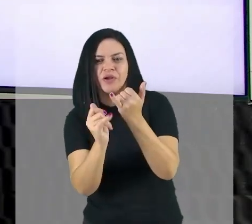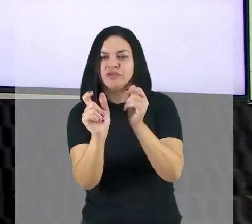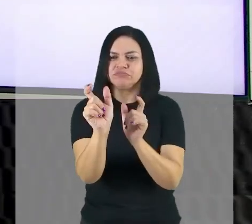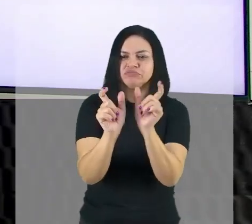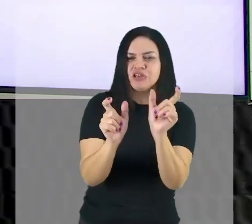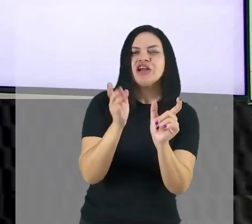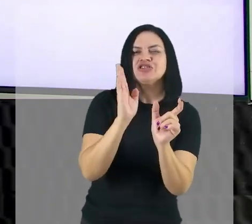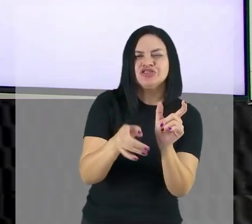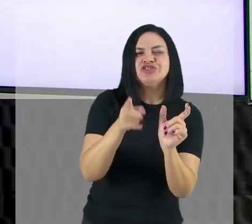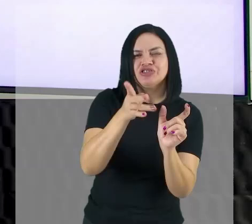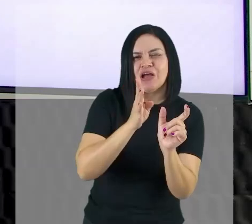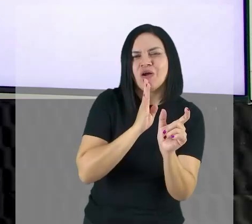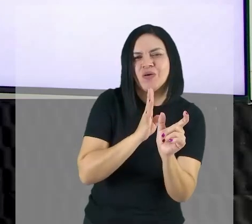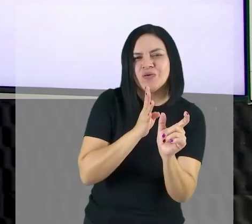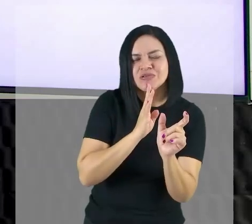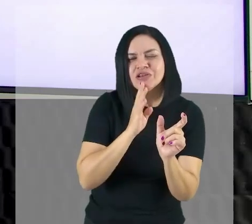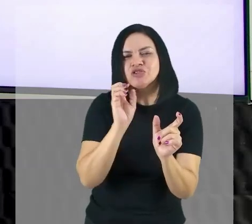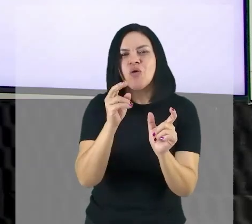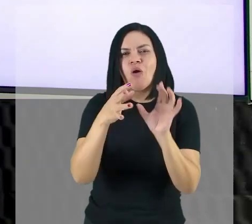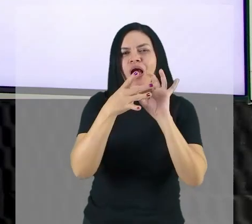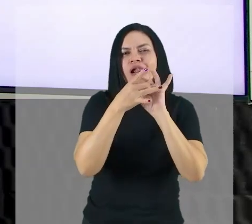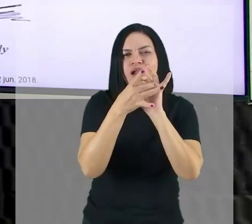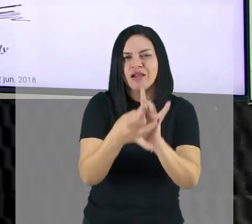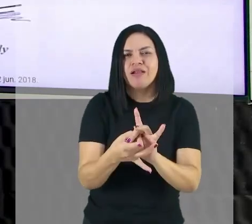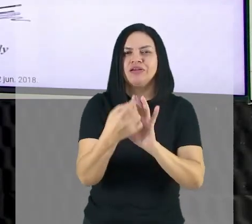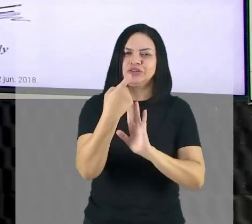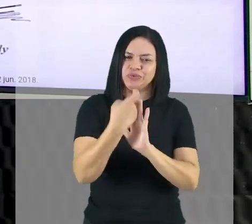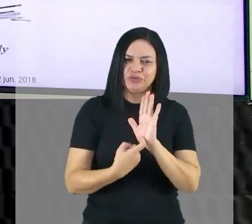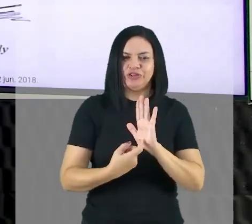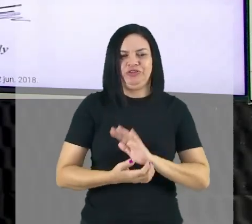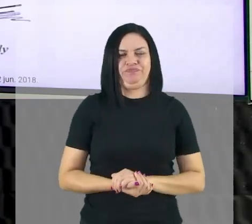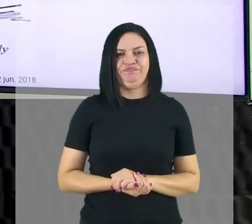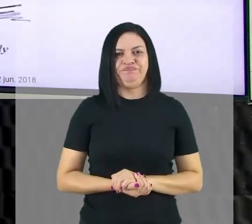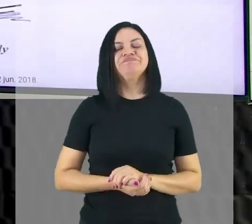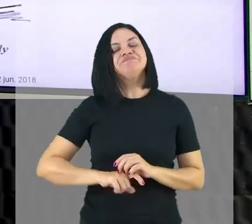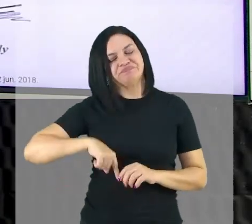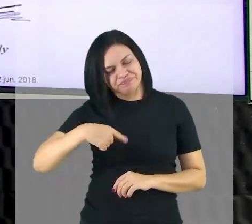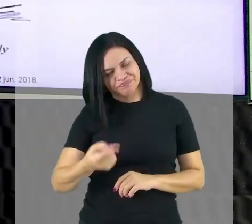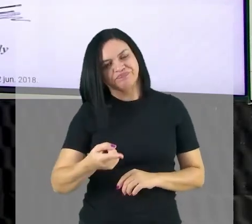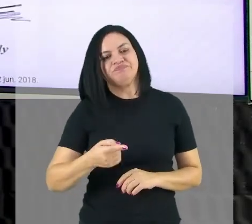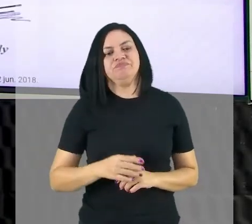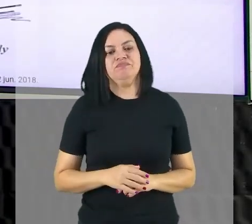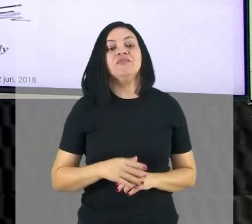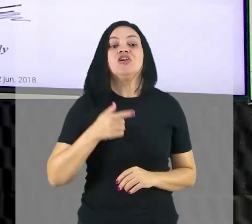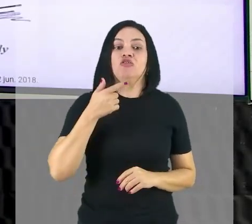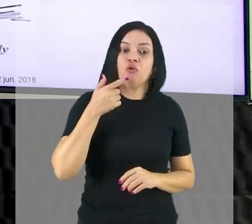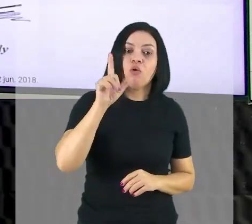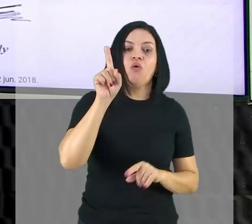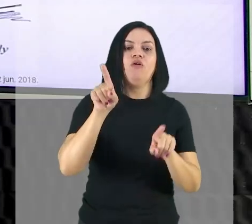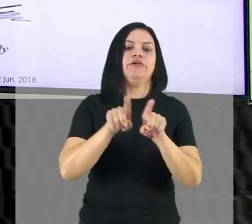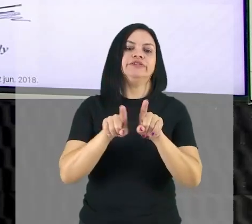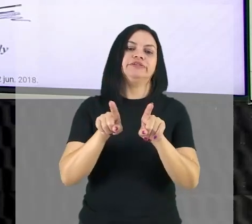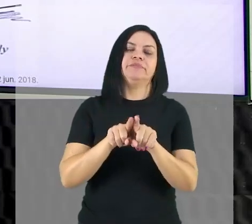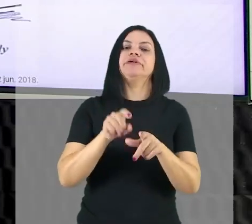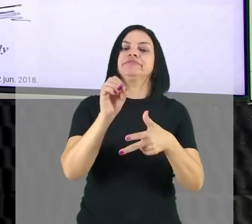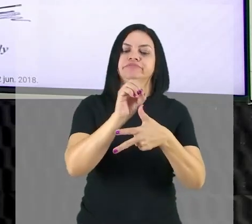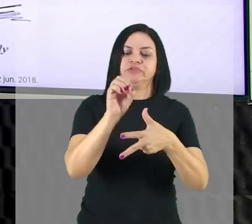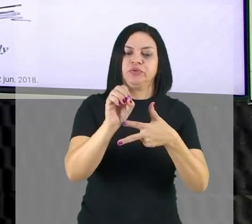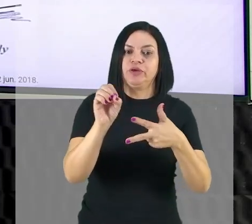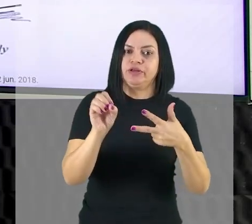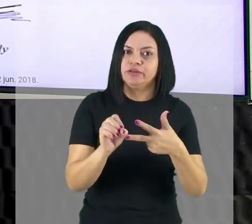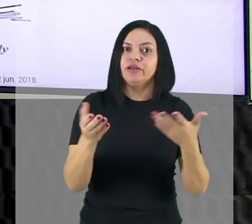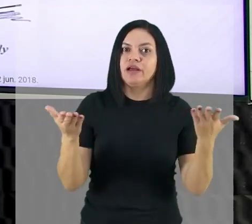você já conhece e principalmente pelo contexto do texto. Na sequência, outra questão também do Enem,